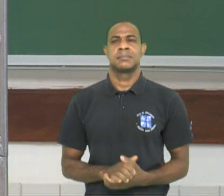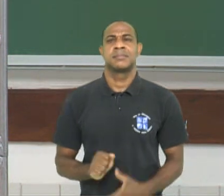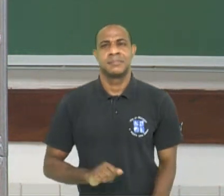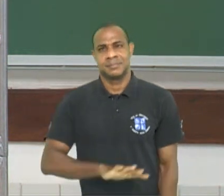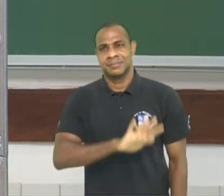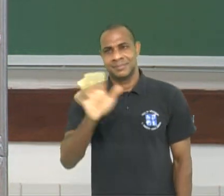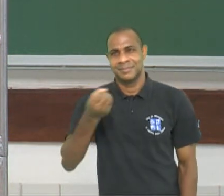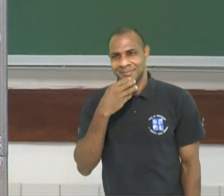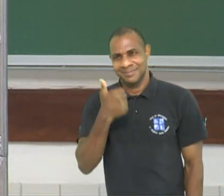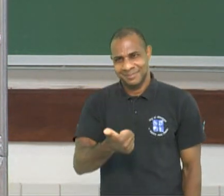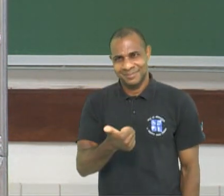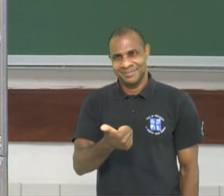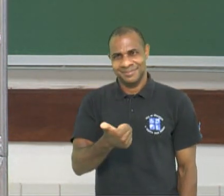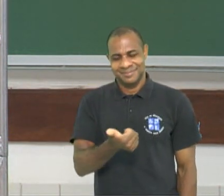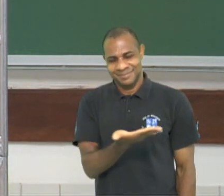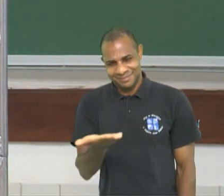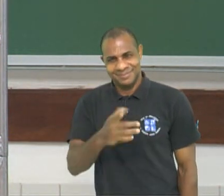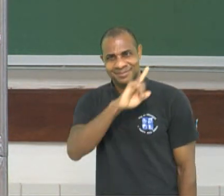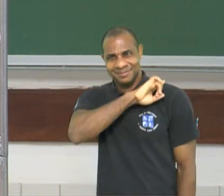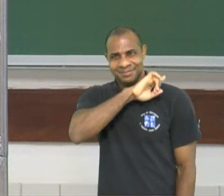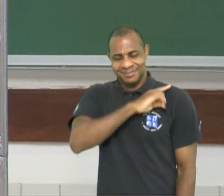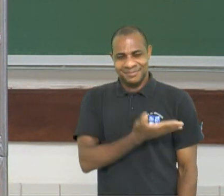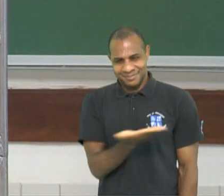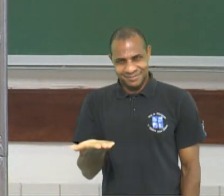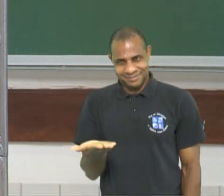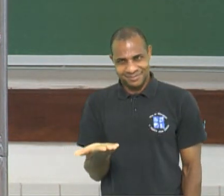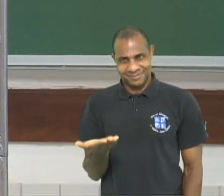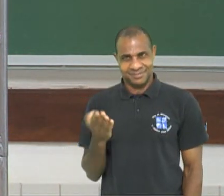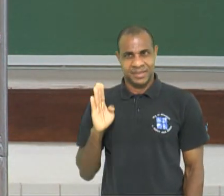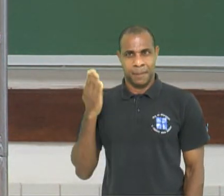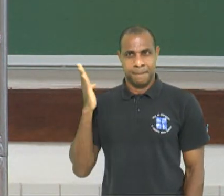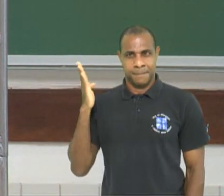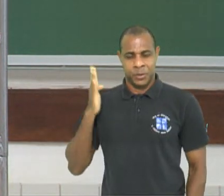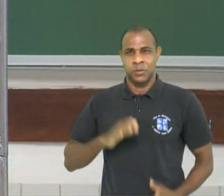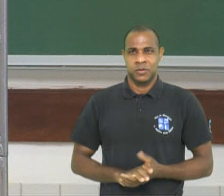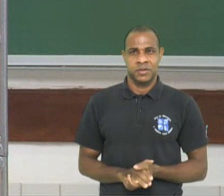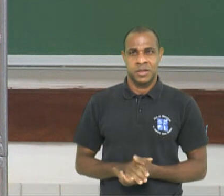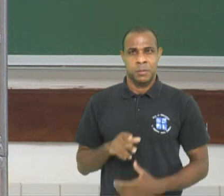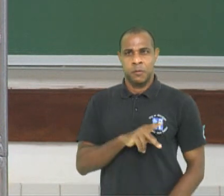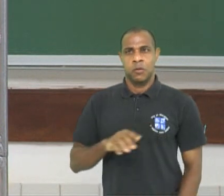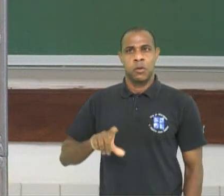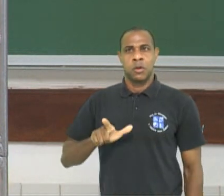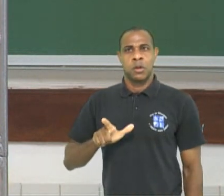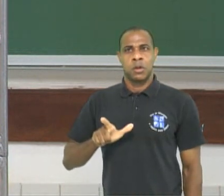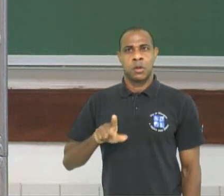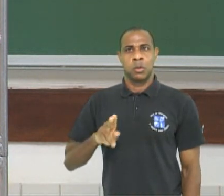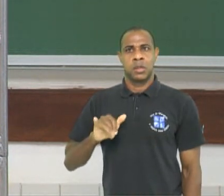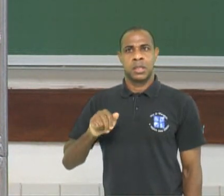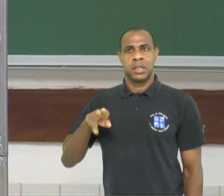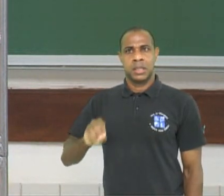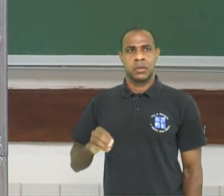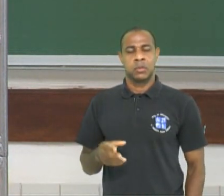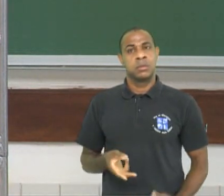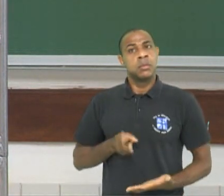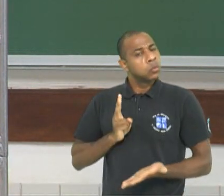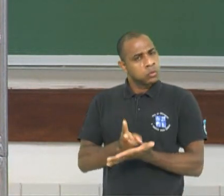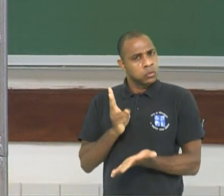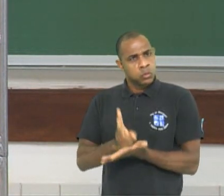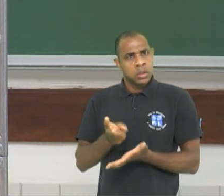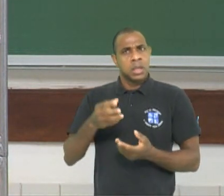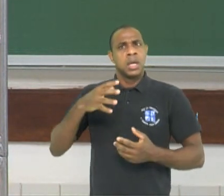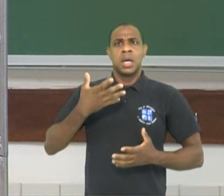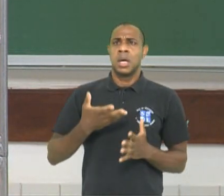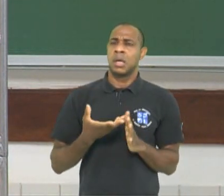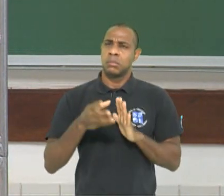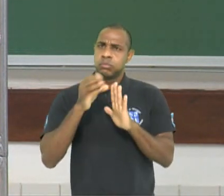Fala galera da primeira série, Biologia, primeiro ano, novamente, professor Luciano com vocês, trazendo a continuação daquilo que a gente estava vendo